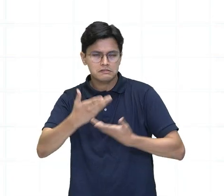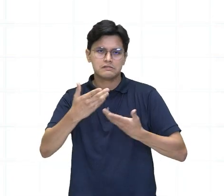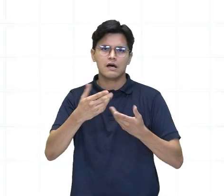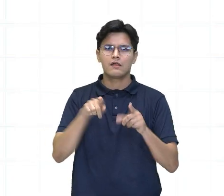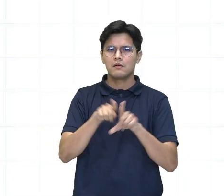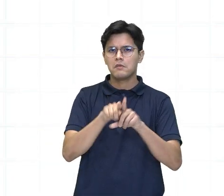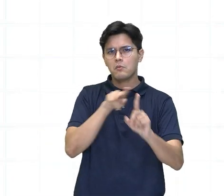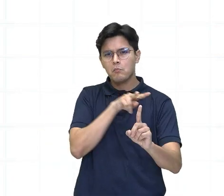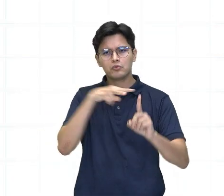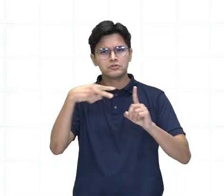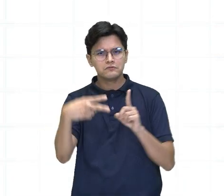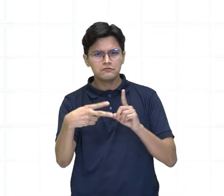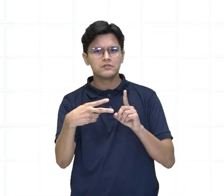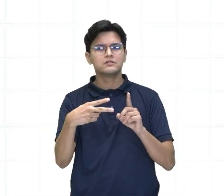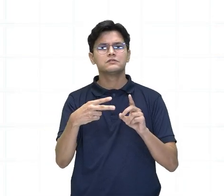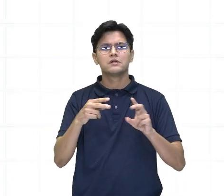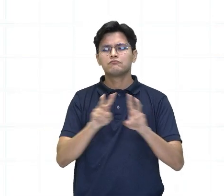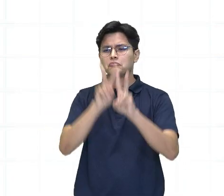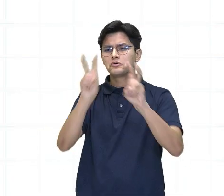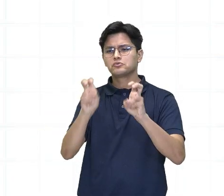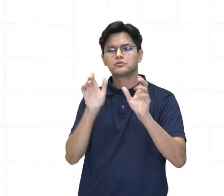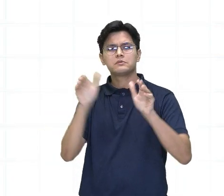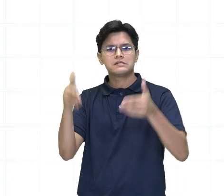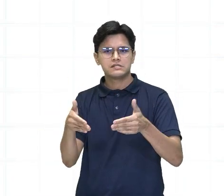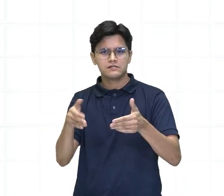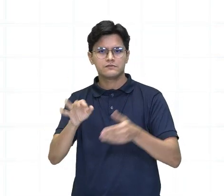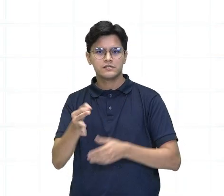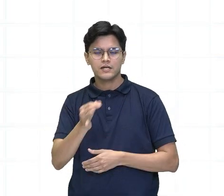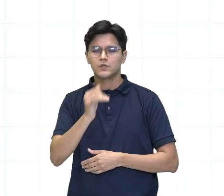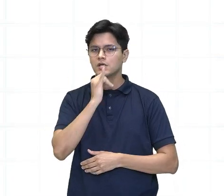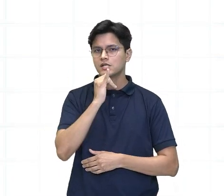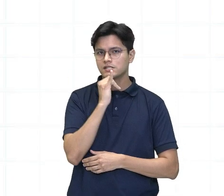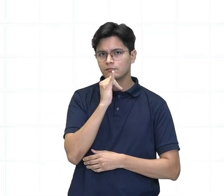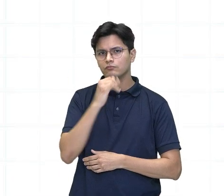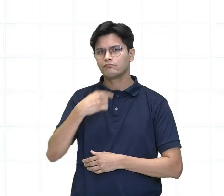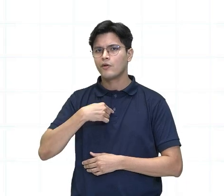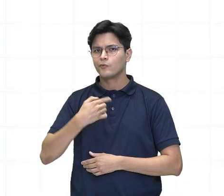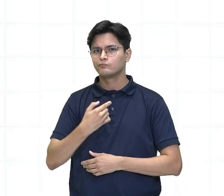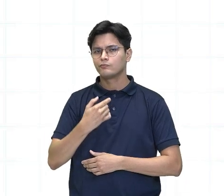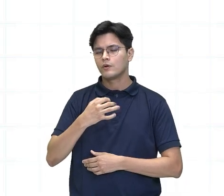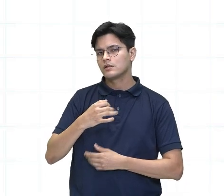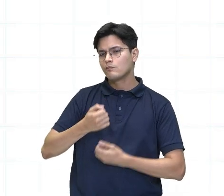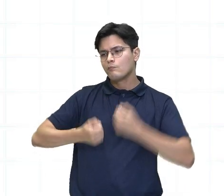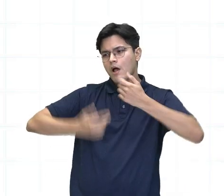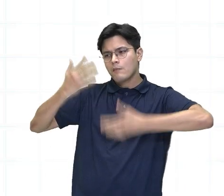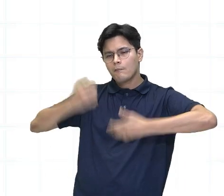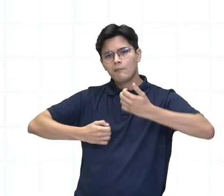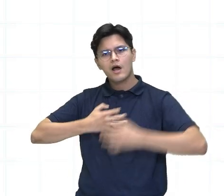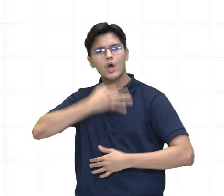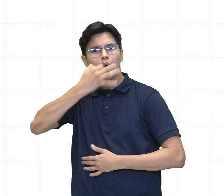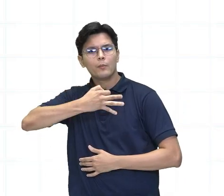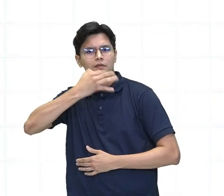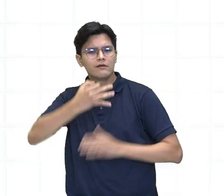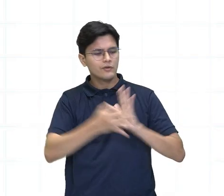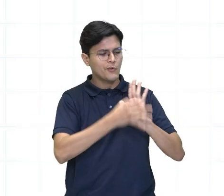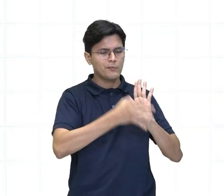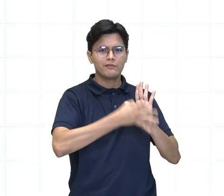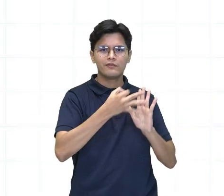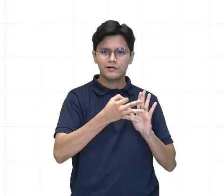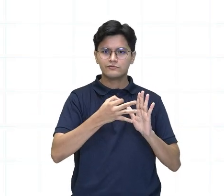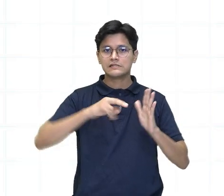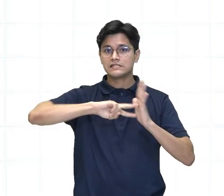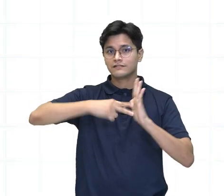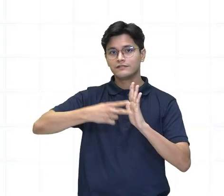sobre um determinado assunto, certo? Então, quando eu estou opinando, né, eu expresso pensamentos, eu expresso